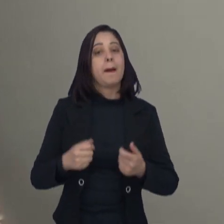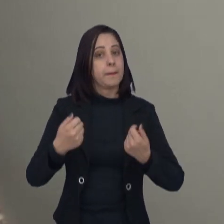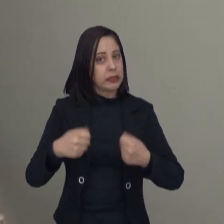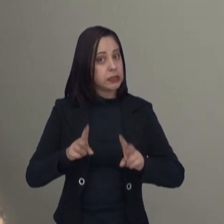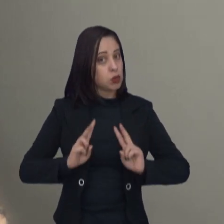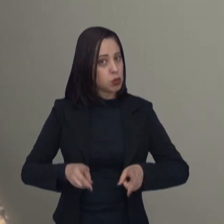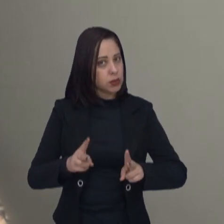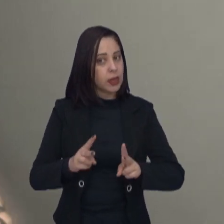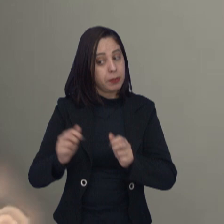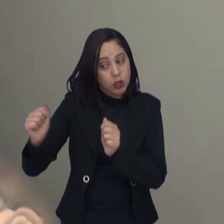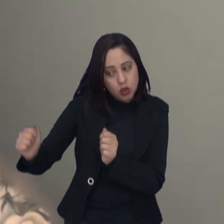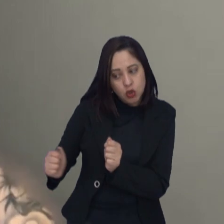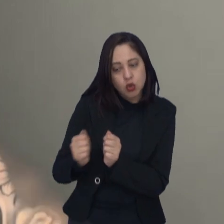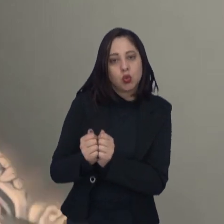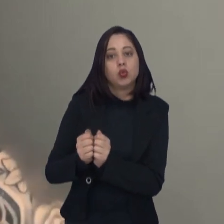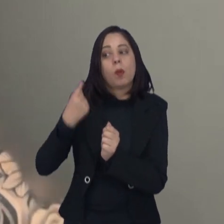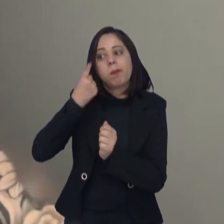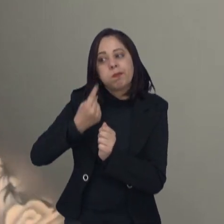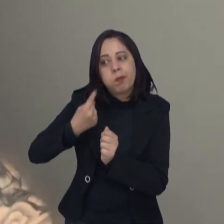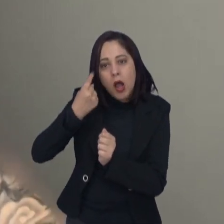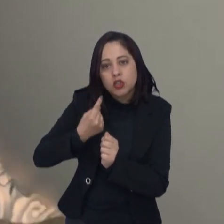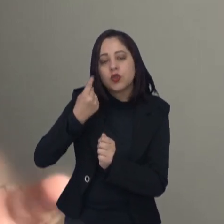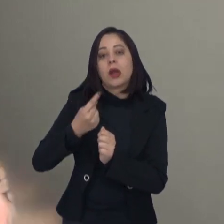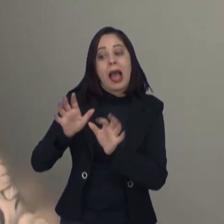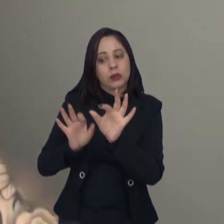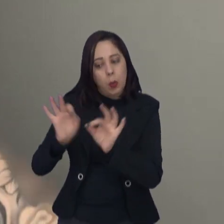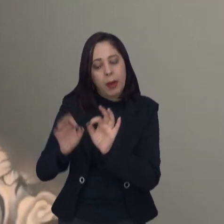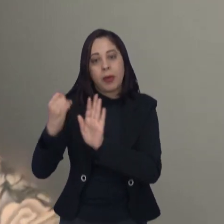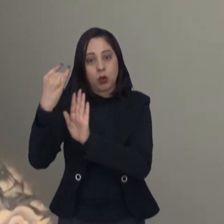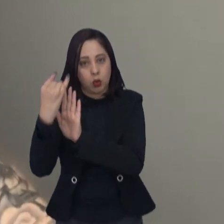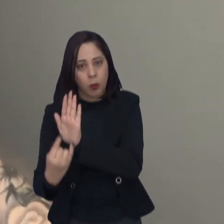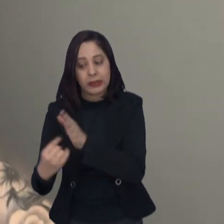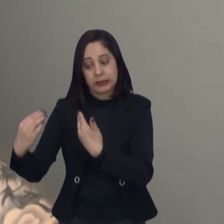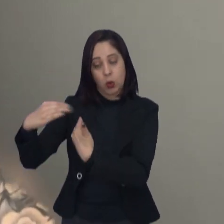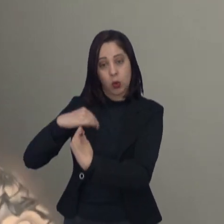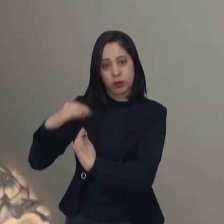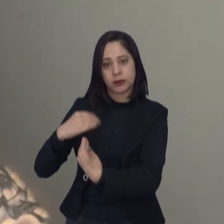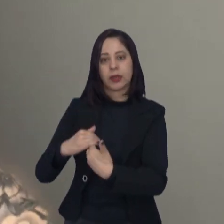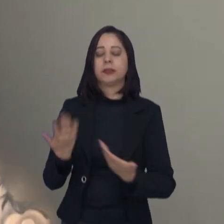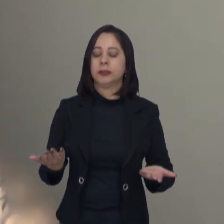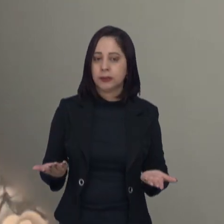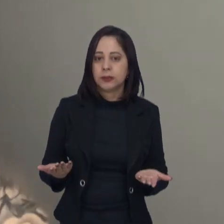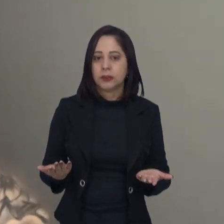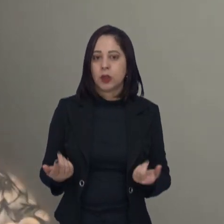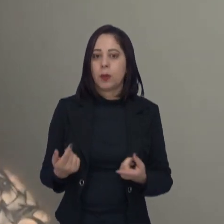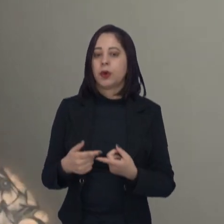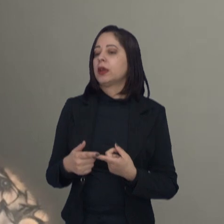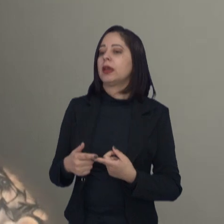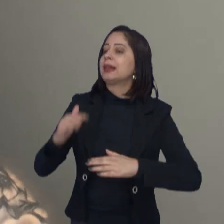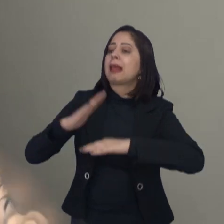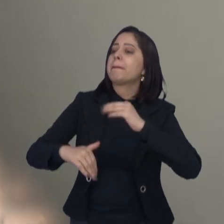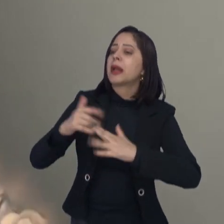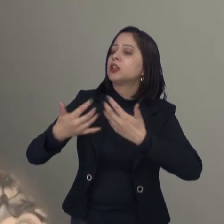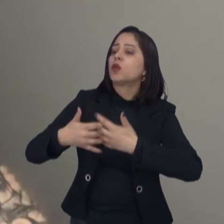assistência jurídica que vai te fazer protocolos, que vai te fazer orientações de você falar, olha, o que funciona na prática,